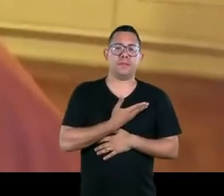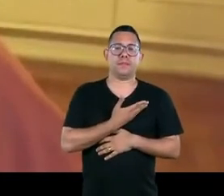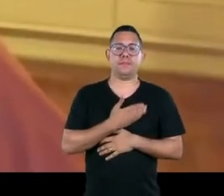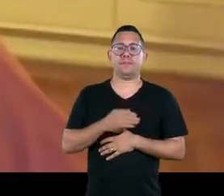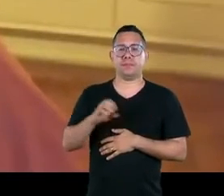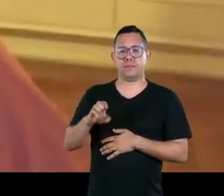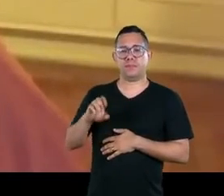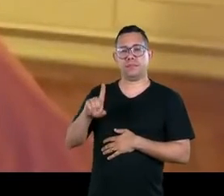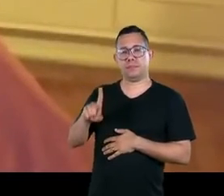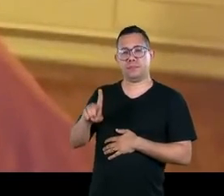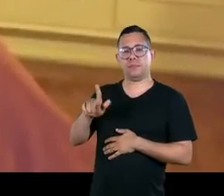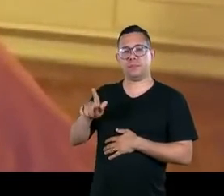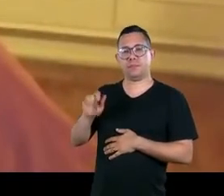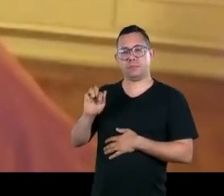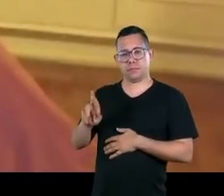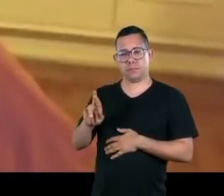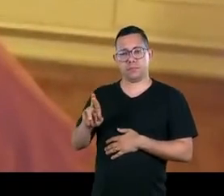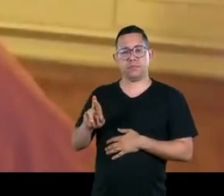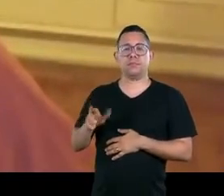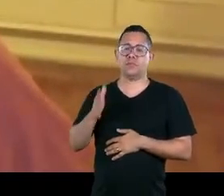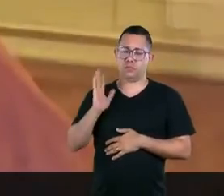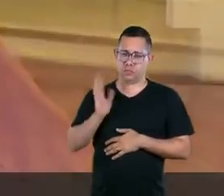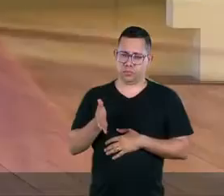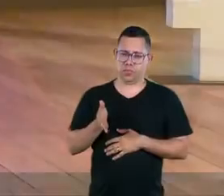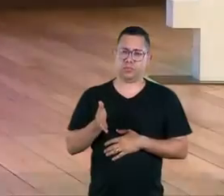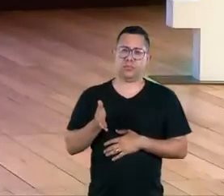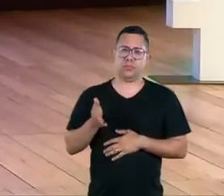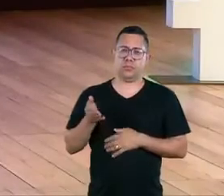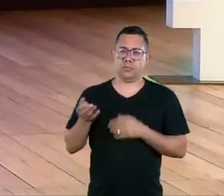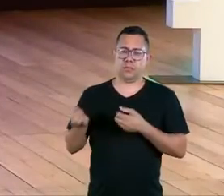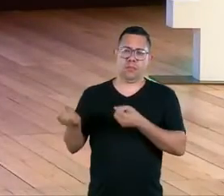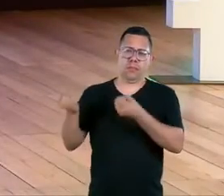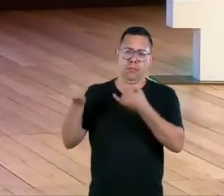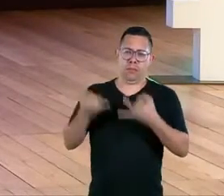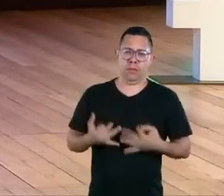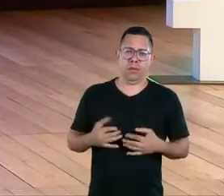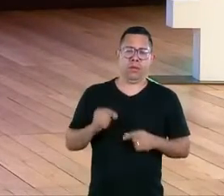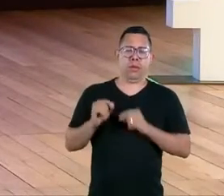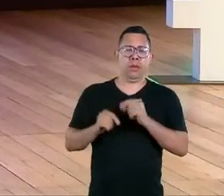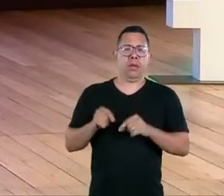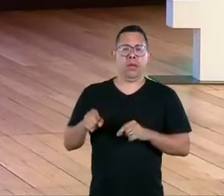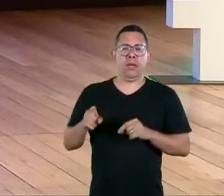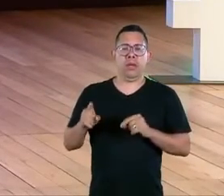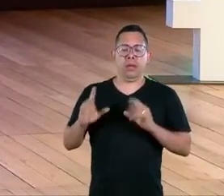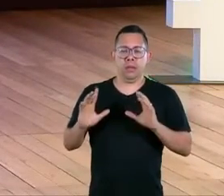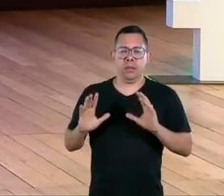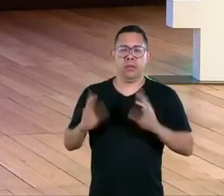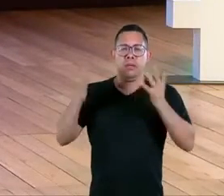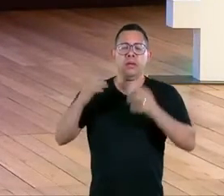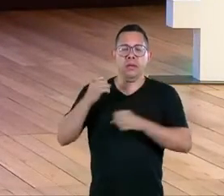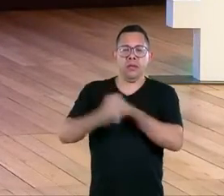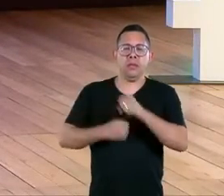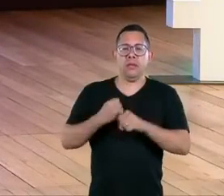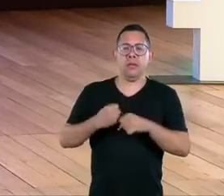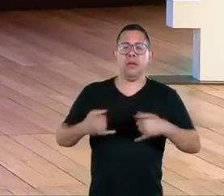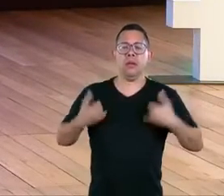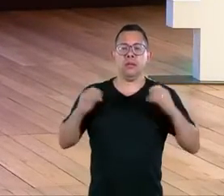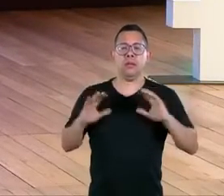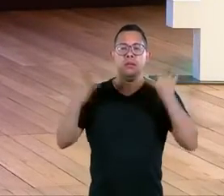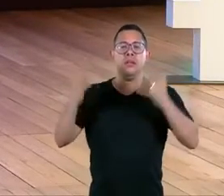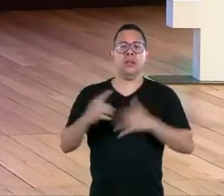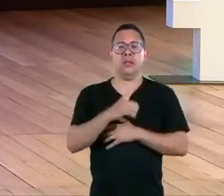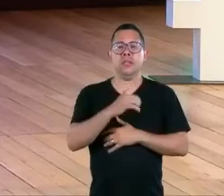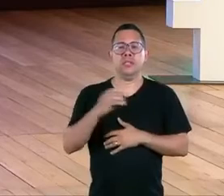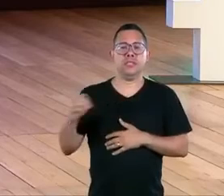Morin, que já falamos que está comemorando esse ano o